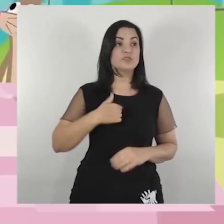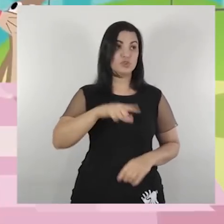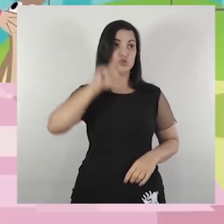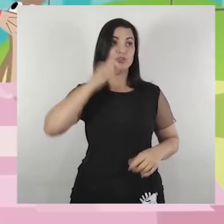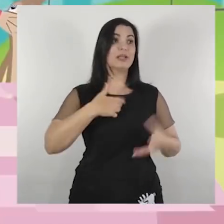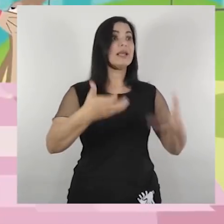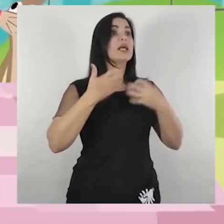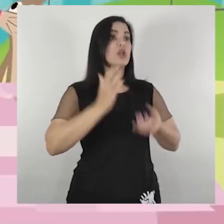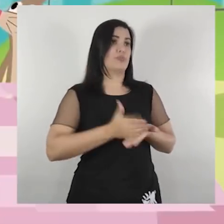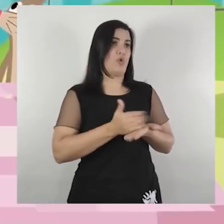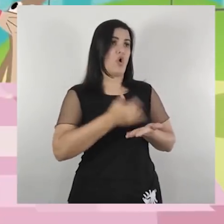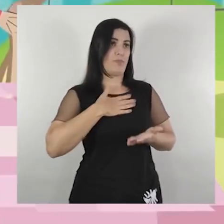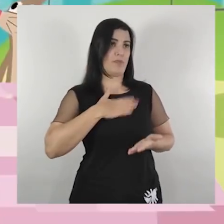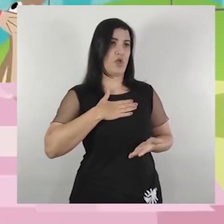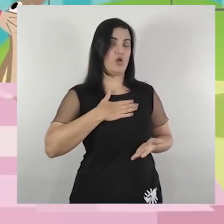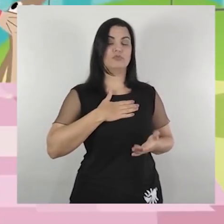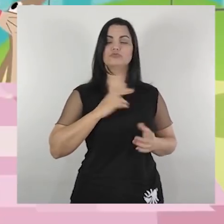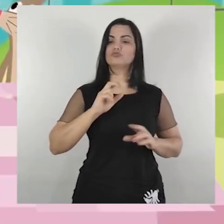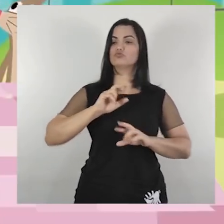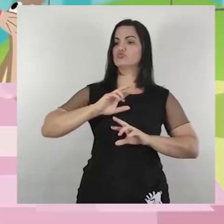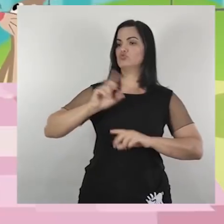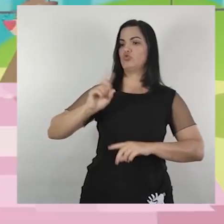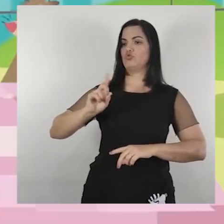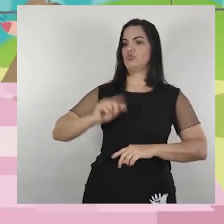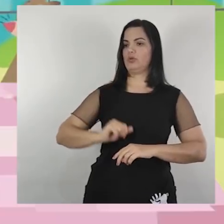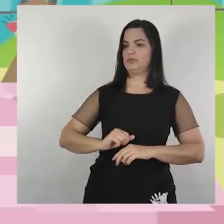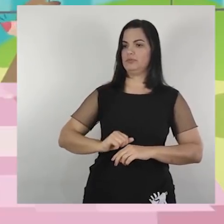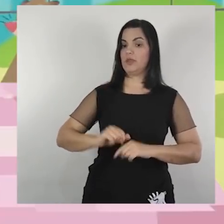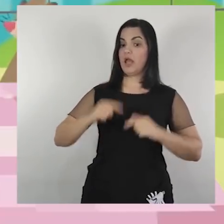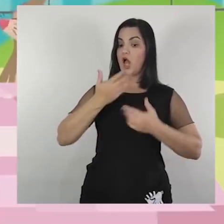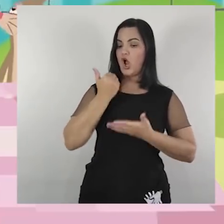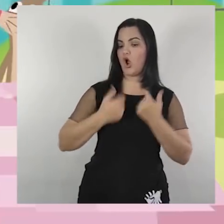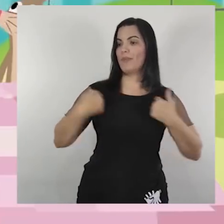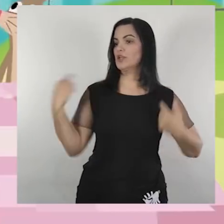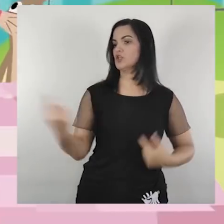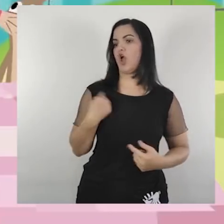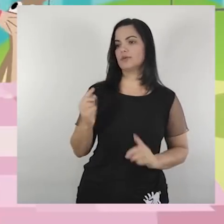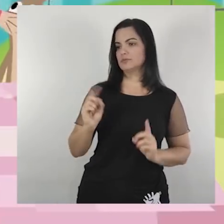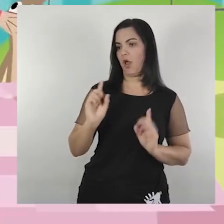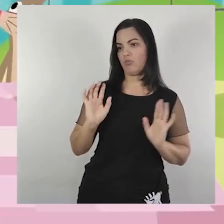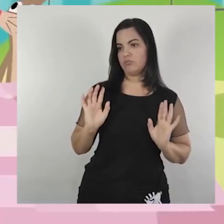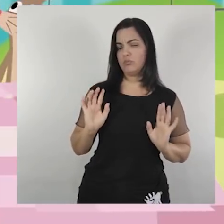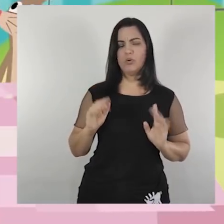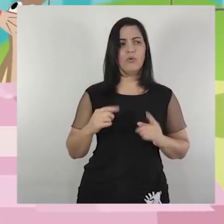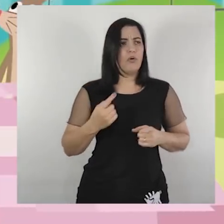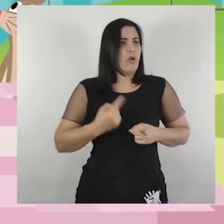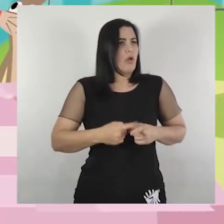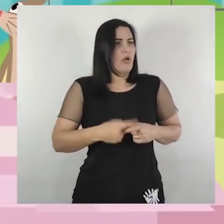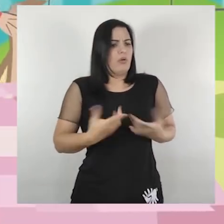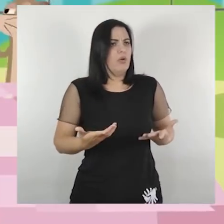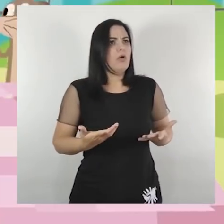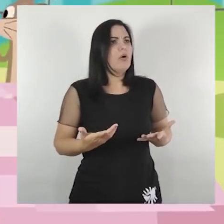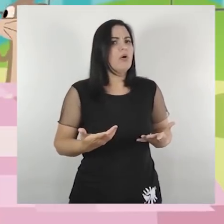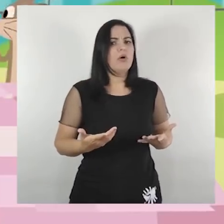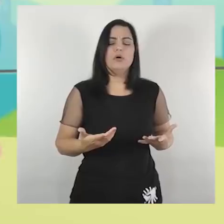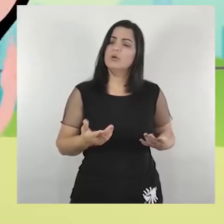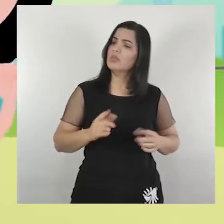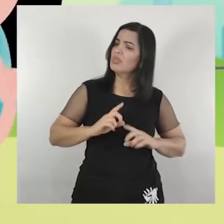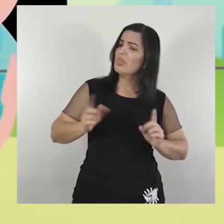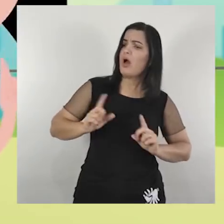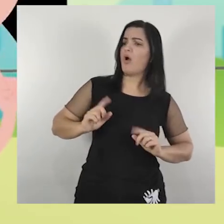bolo. Negativo, Júpiter. Essas comidas não são para nós. Não são para